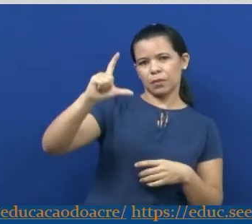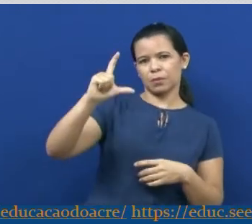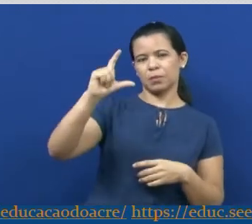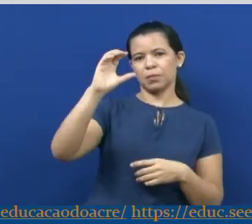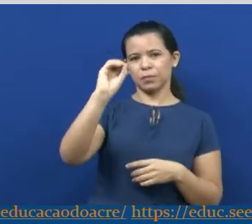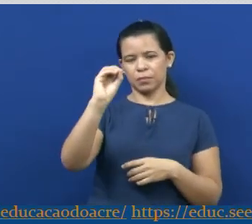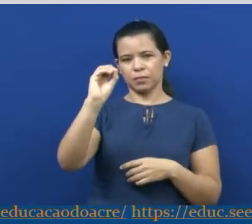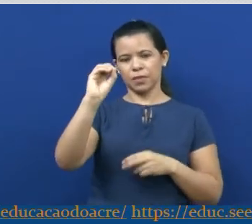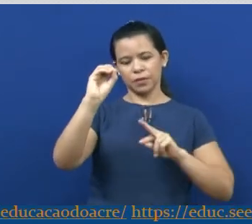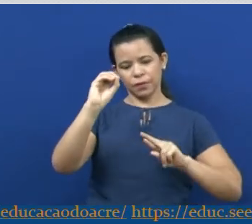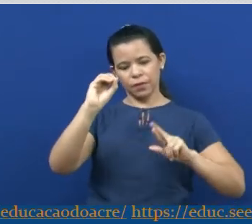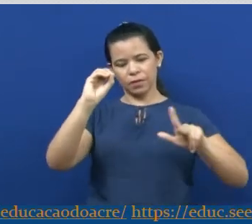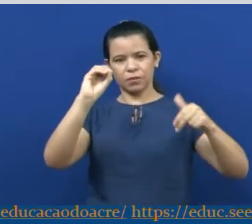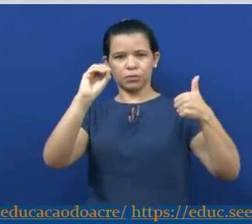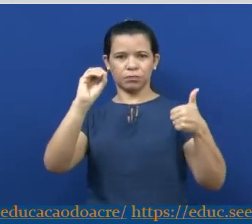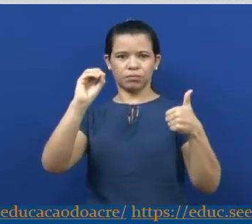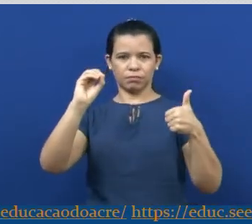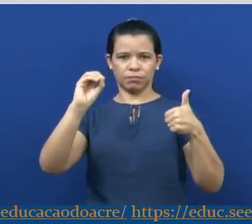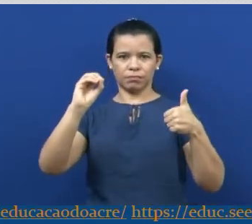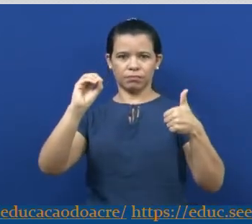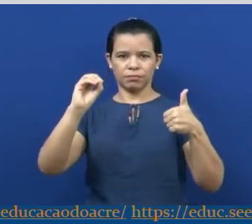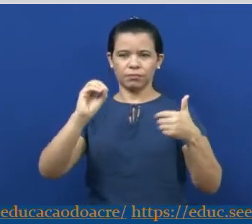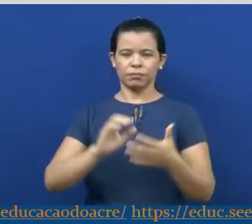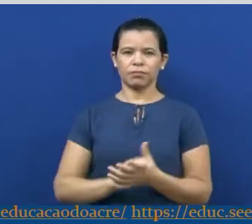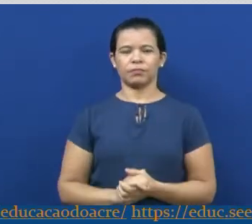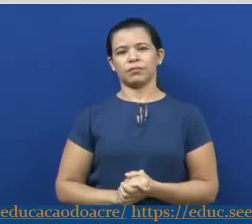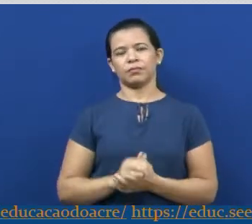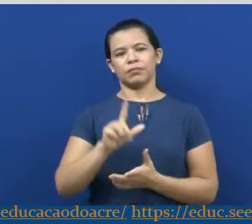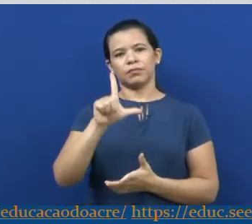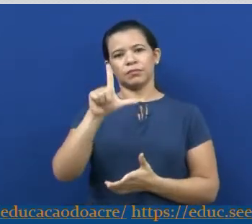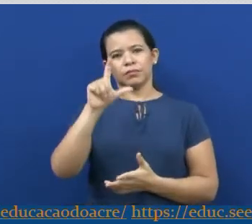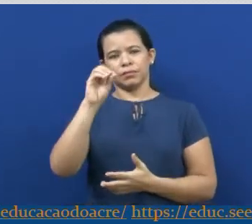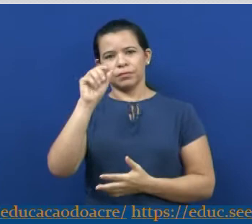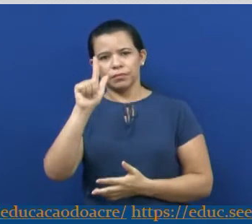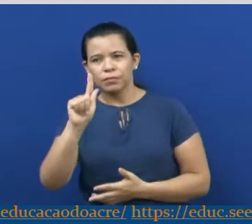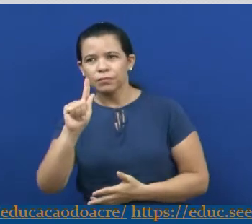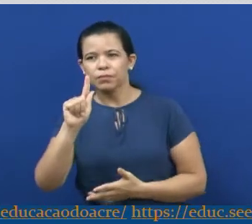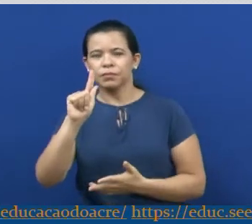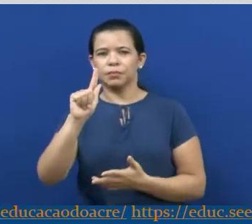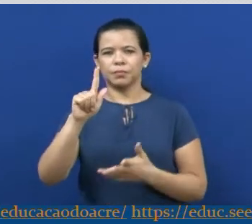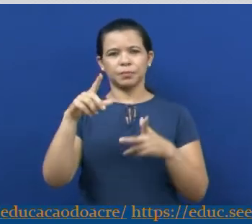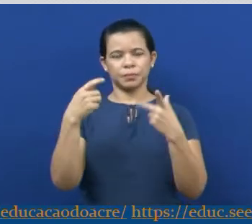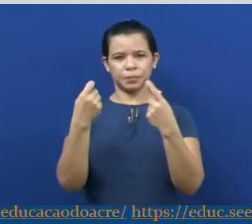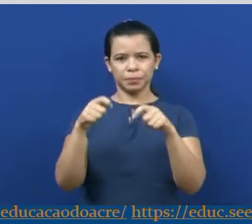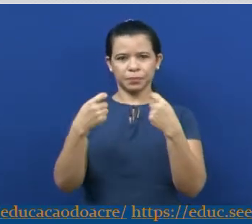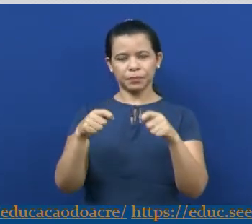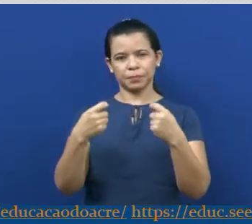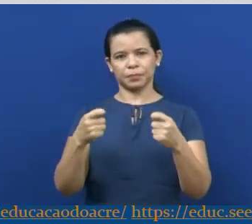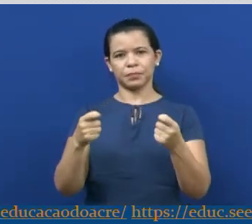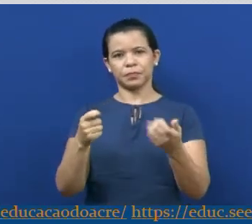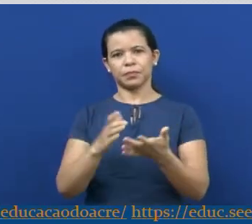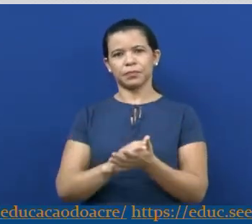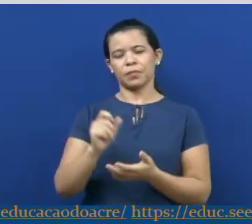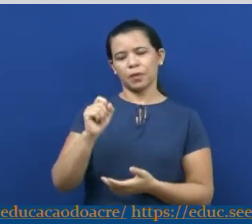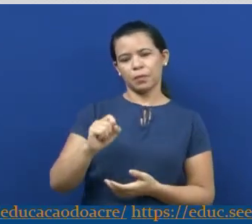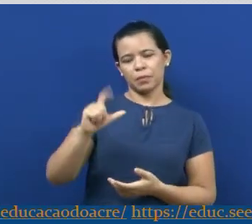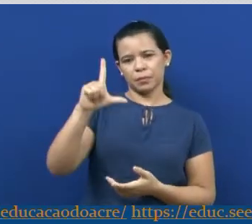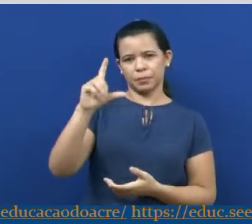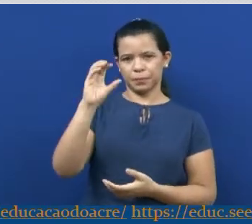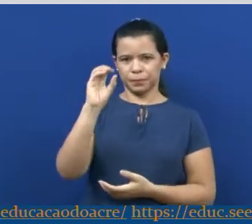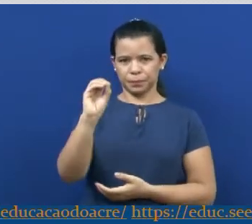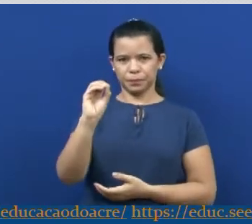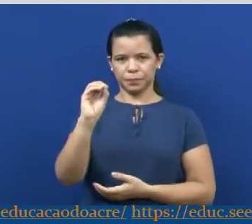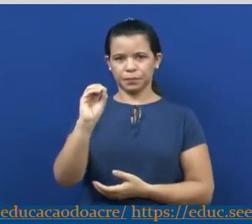e diferente de 1. E o nosso logaritmando, ele precisa ser maior do que